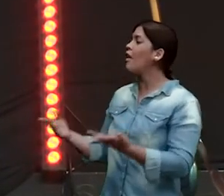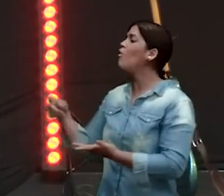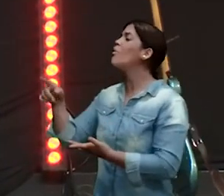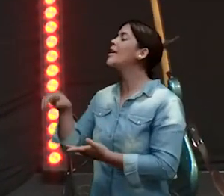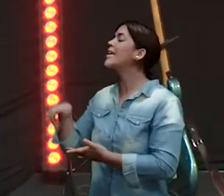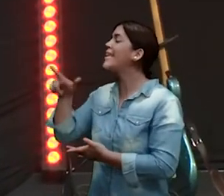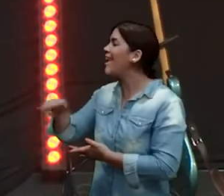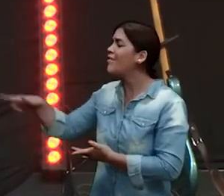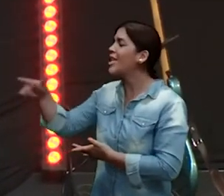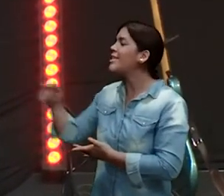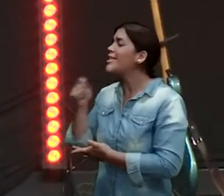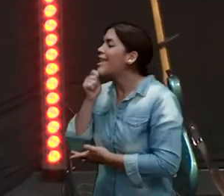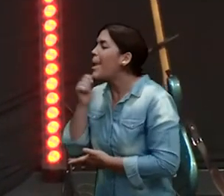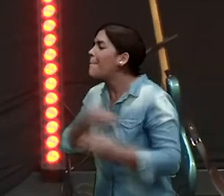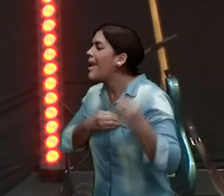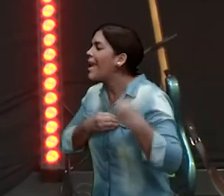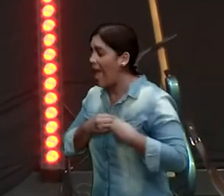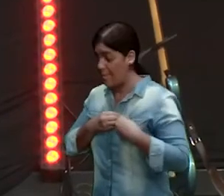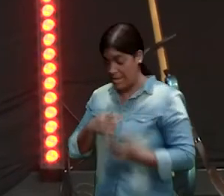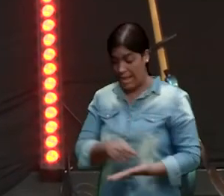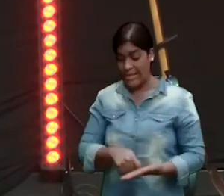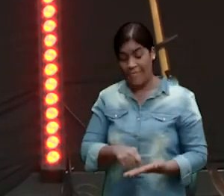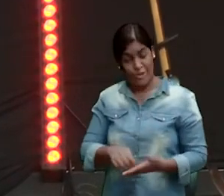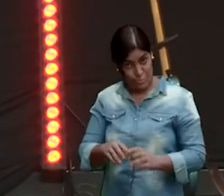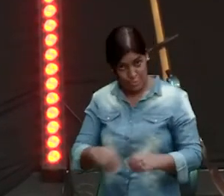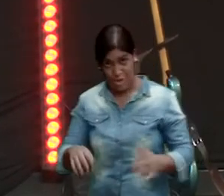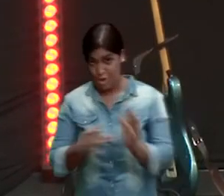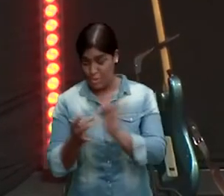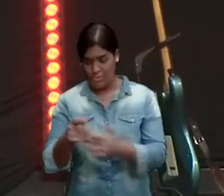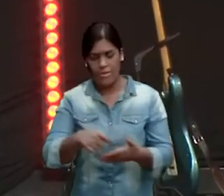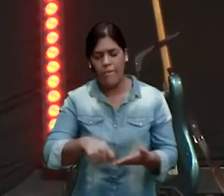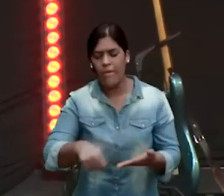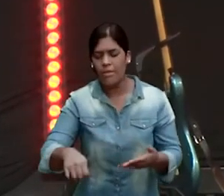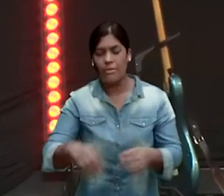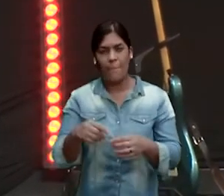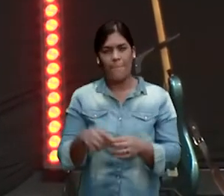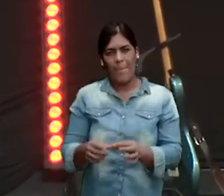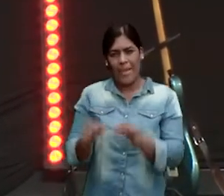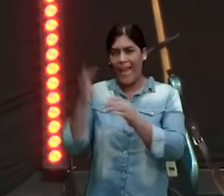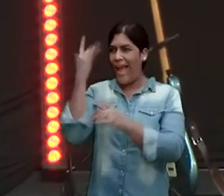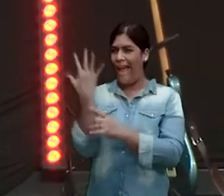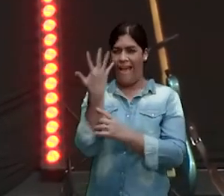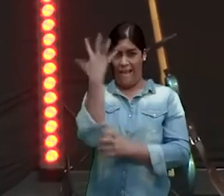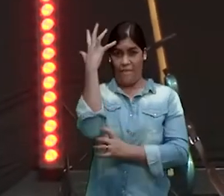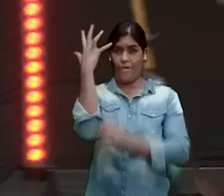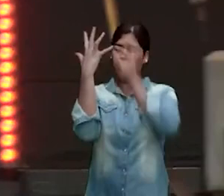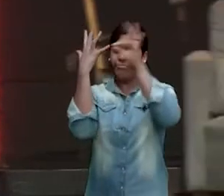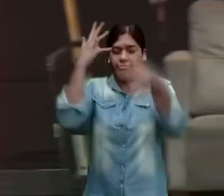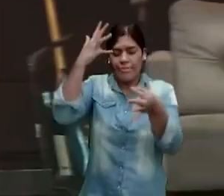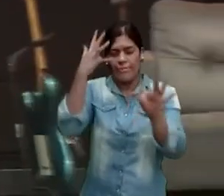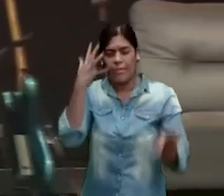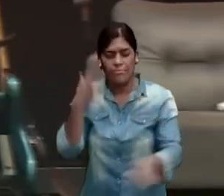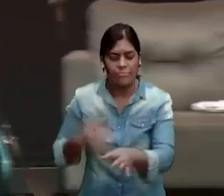pecado e ele tá escrevendo os pecados no chão e ele pega uma varinha vai escrevendo os pecados no